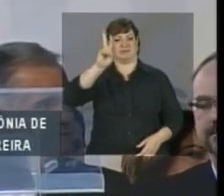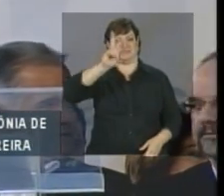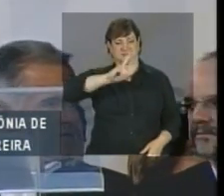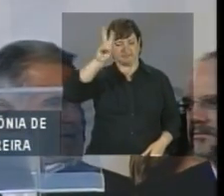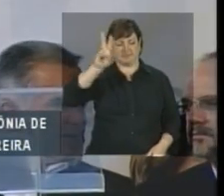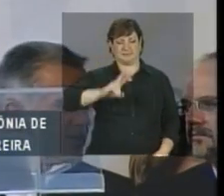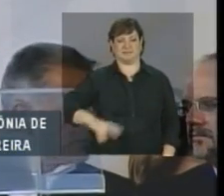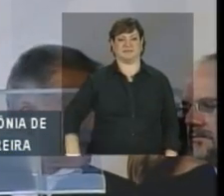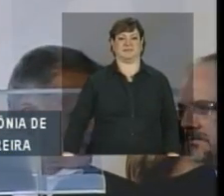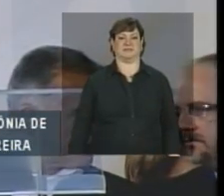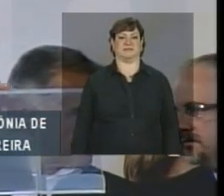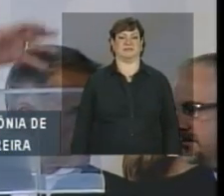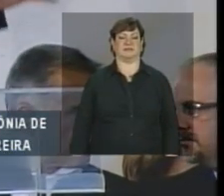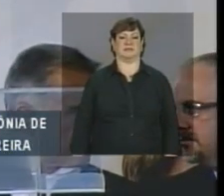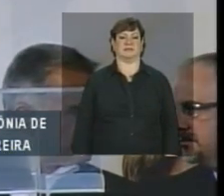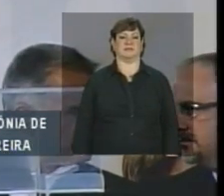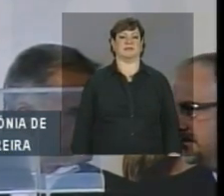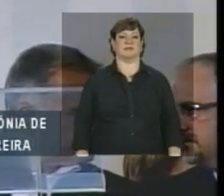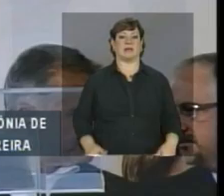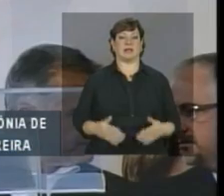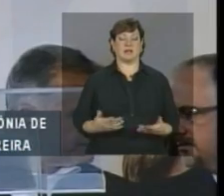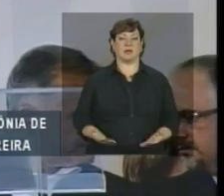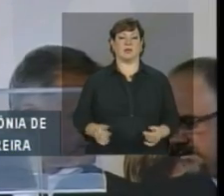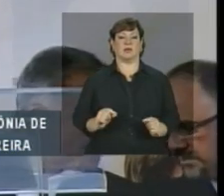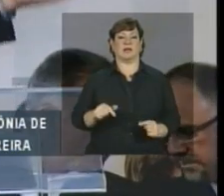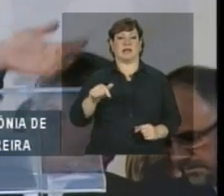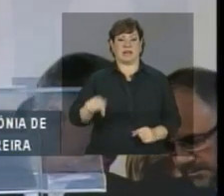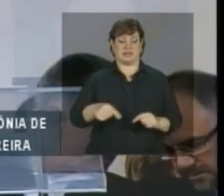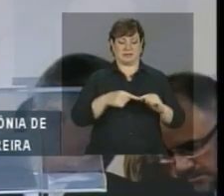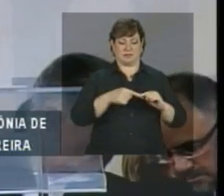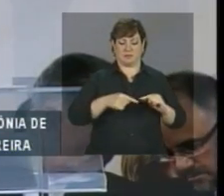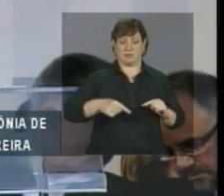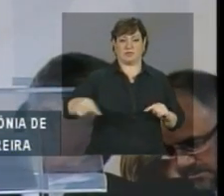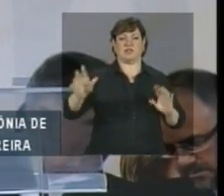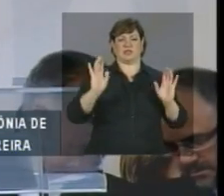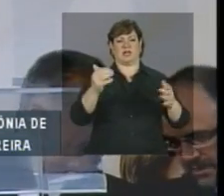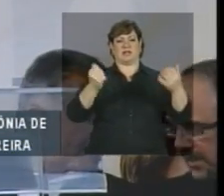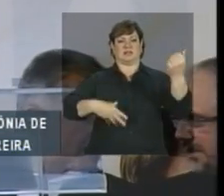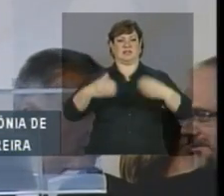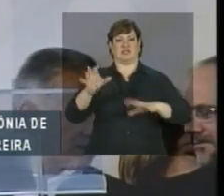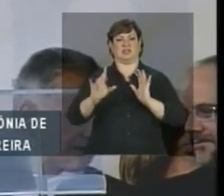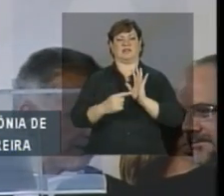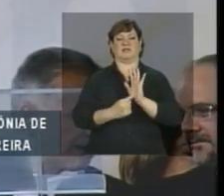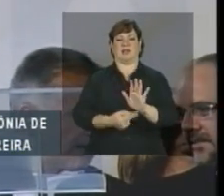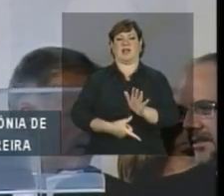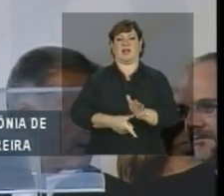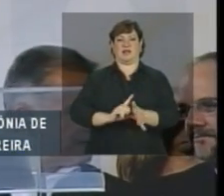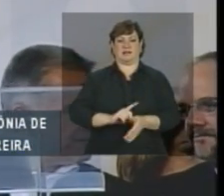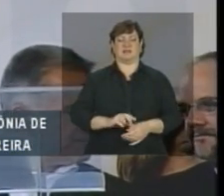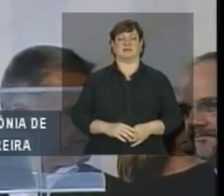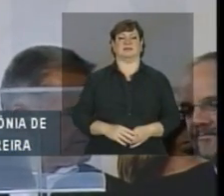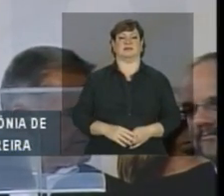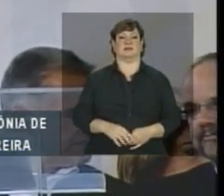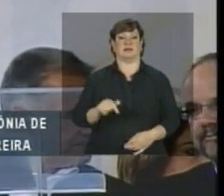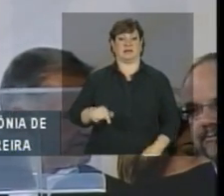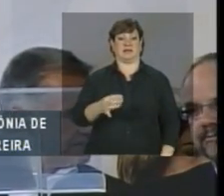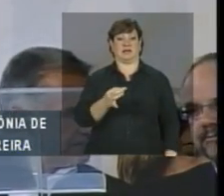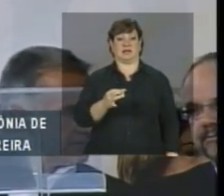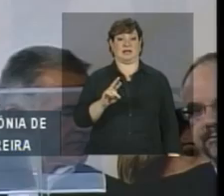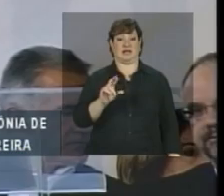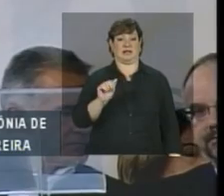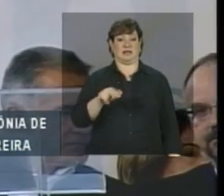extremamente expressivo. Não vou explicar o trecho, que já está mais do que explicado. Na